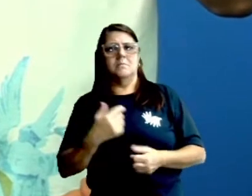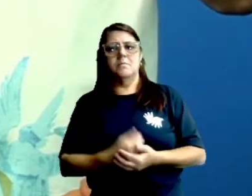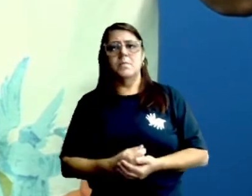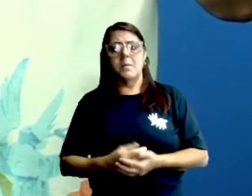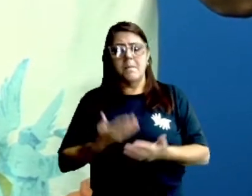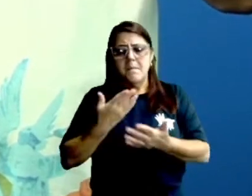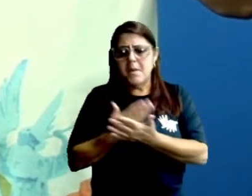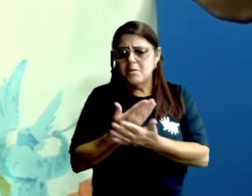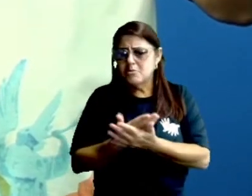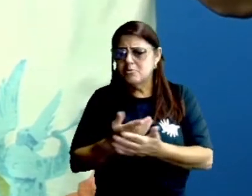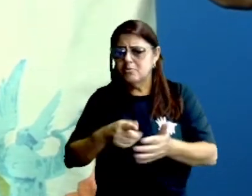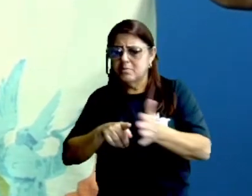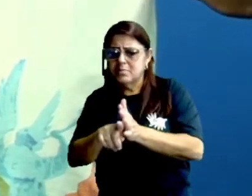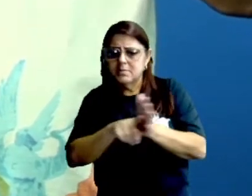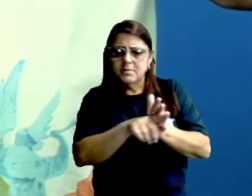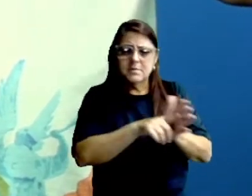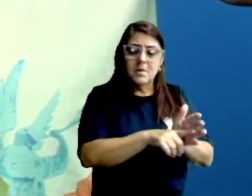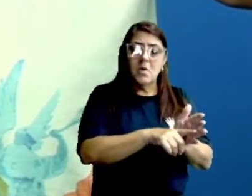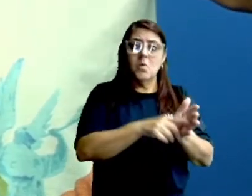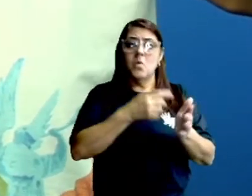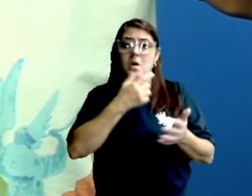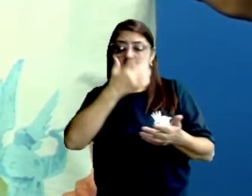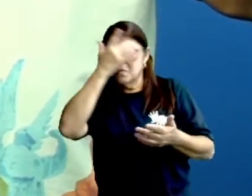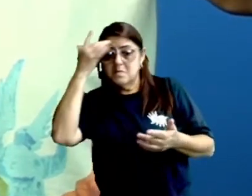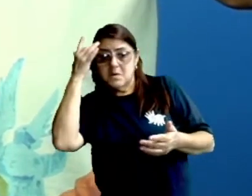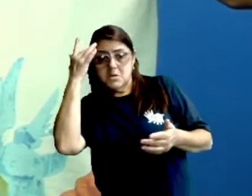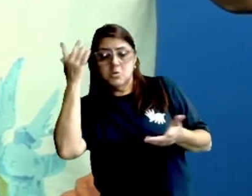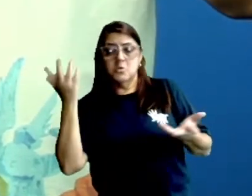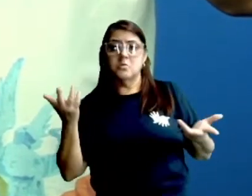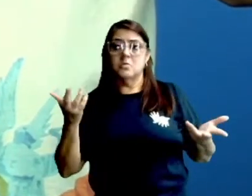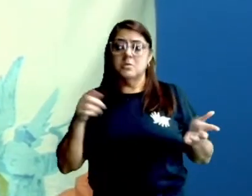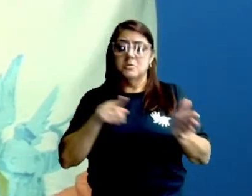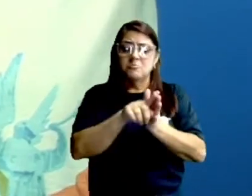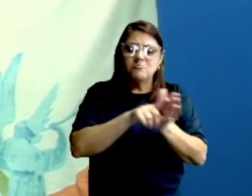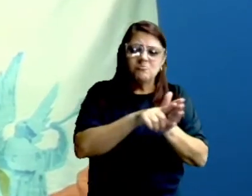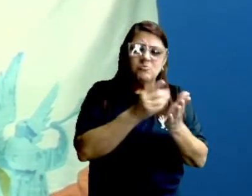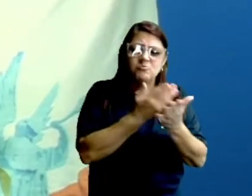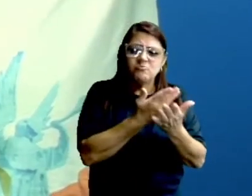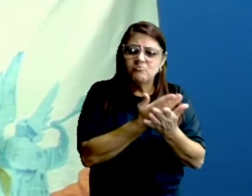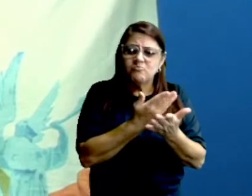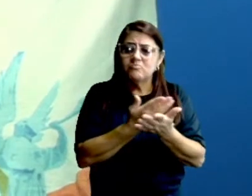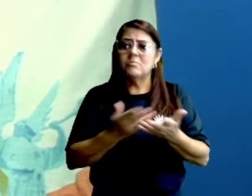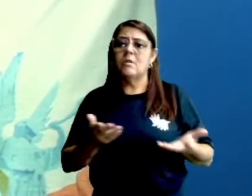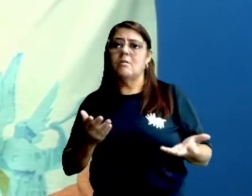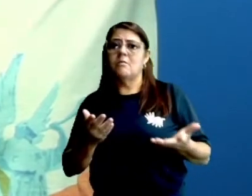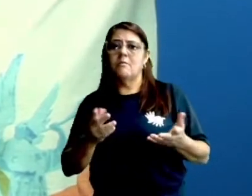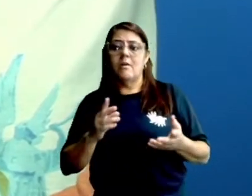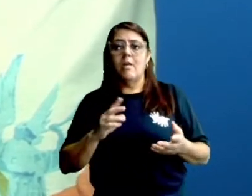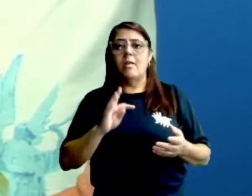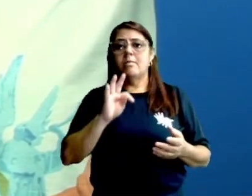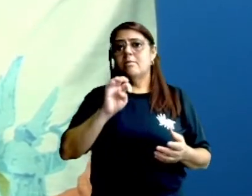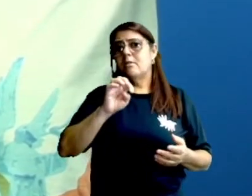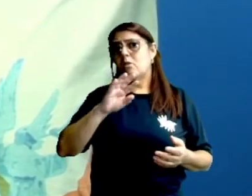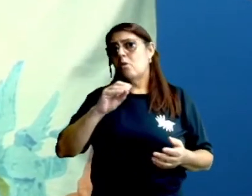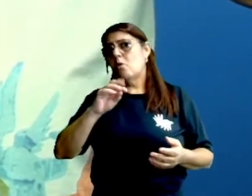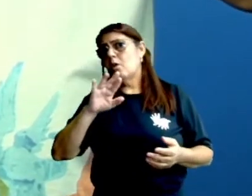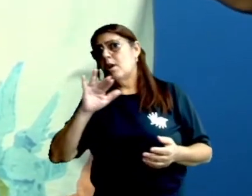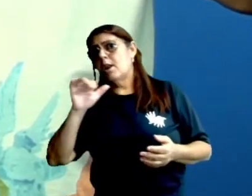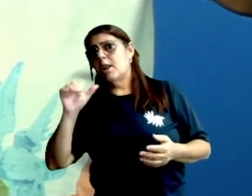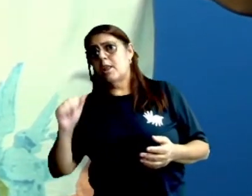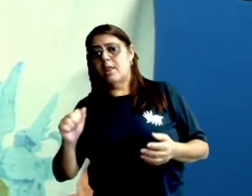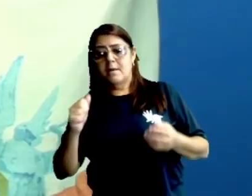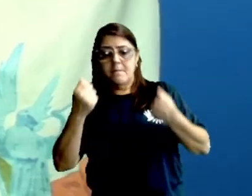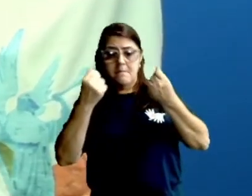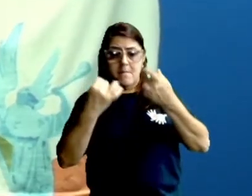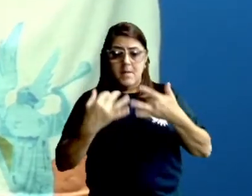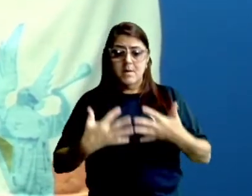pelos estudos, as pesquisas que os historiadores e os arqueólogos eles fazem, eles acreditam que essa é uma das teorias mais bem aceitas. E quando acontece